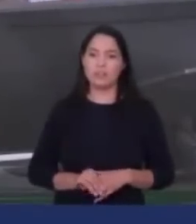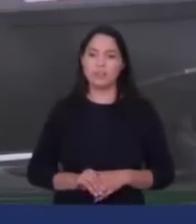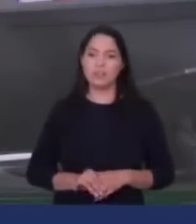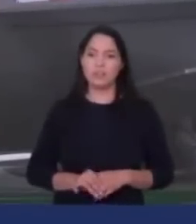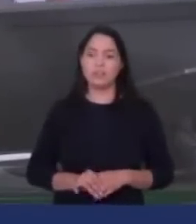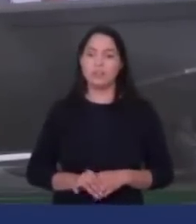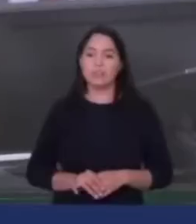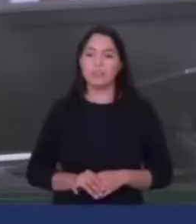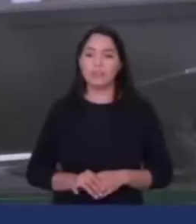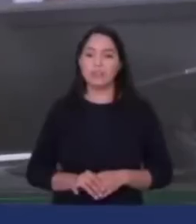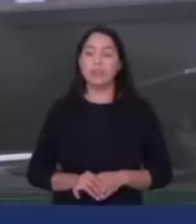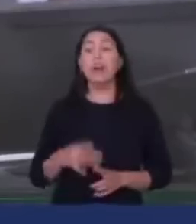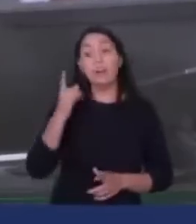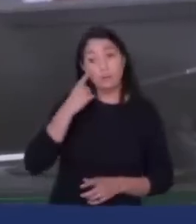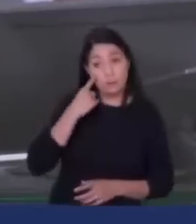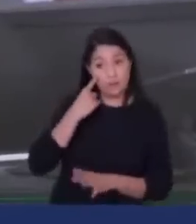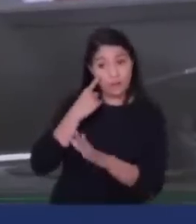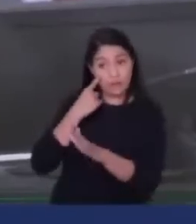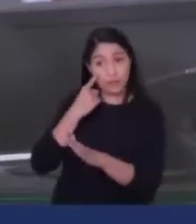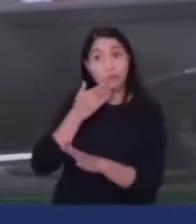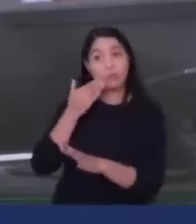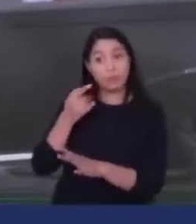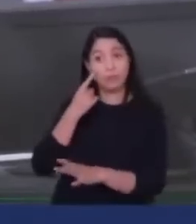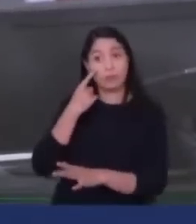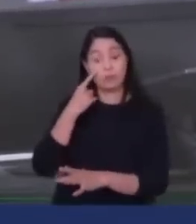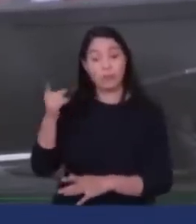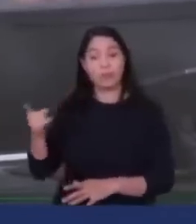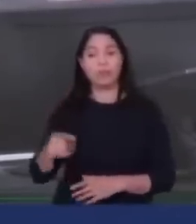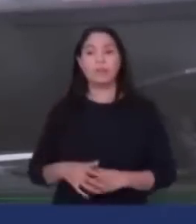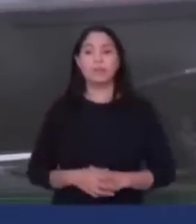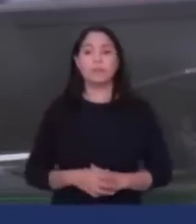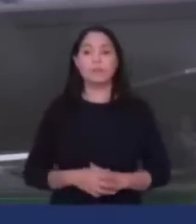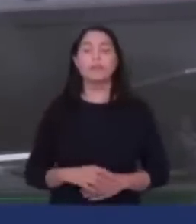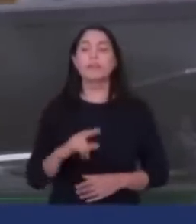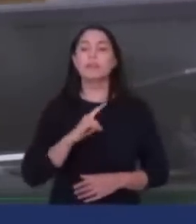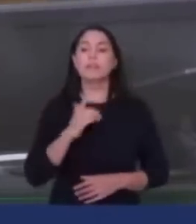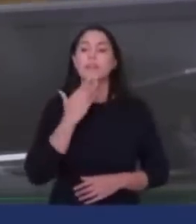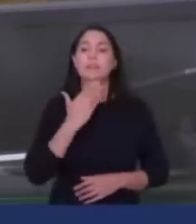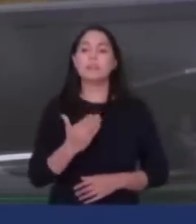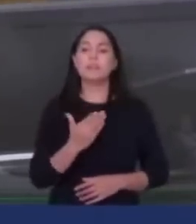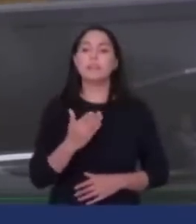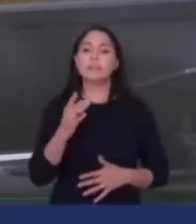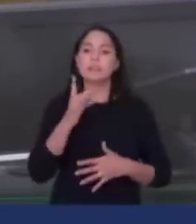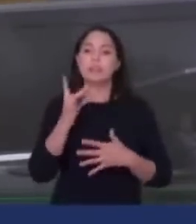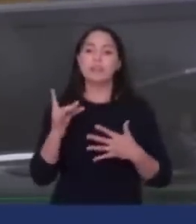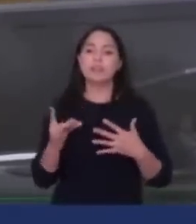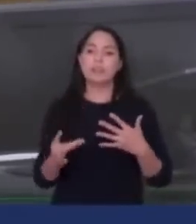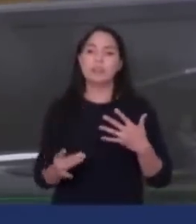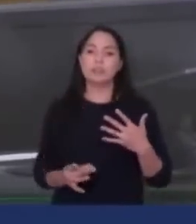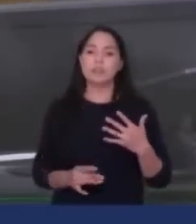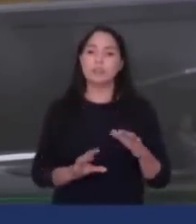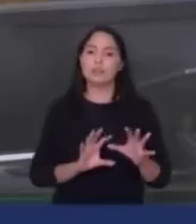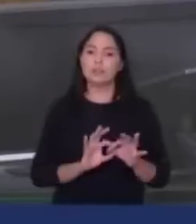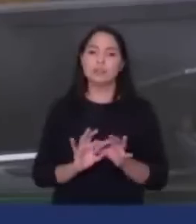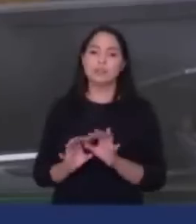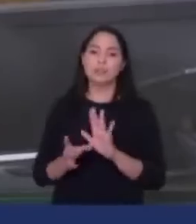Vê aí, por favor. Estão prejudicadas a proposição inicial e as emendas ressalvadas os destaques.